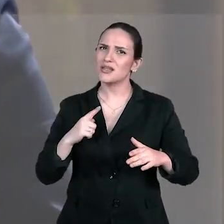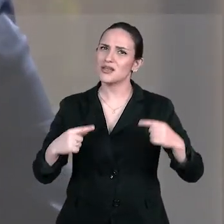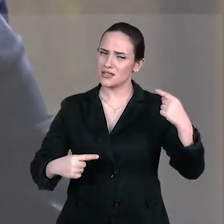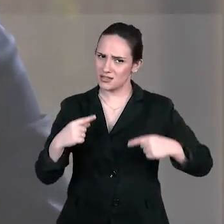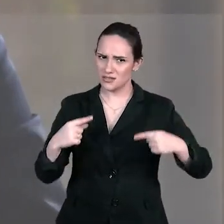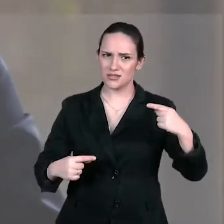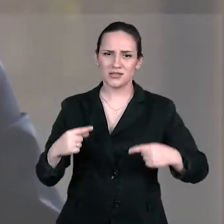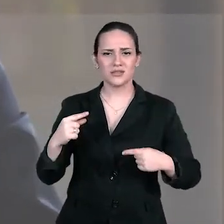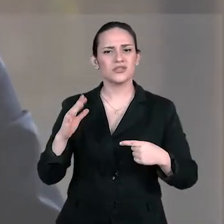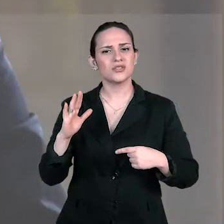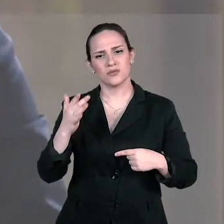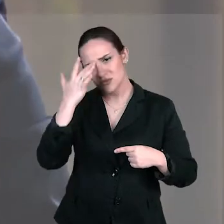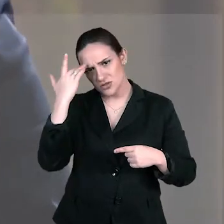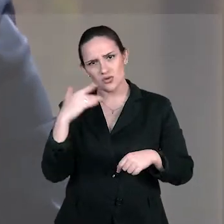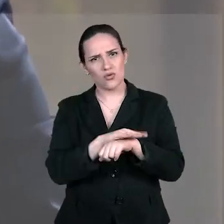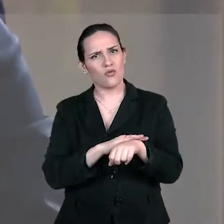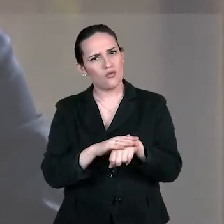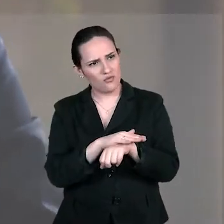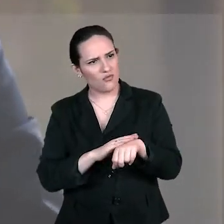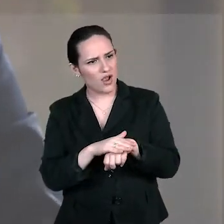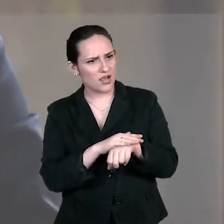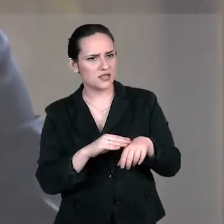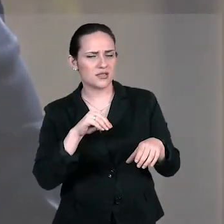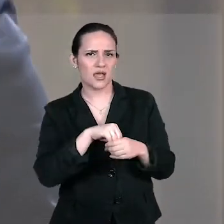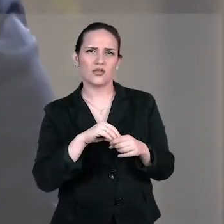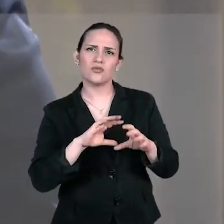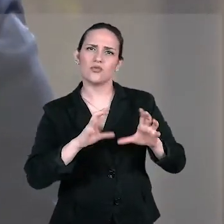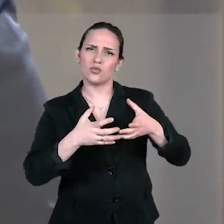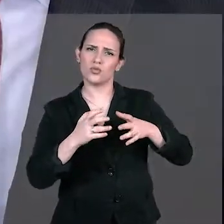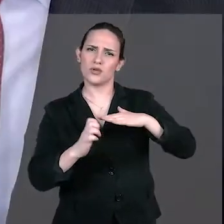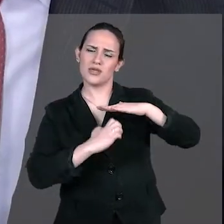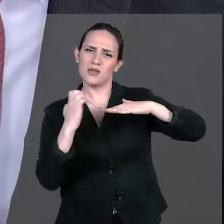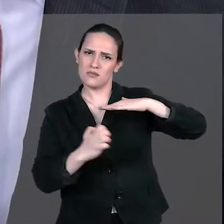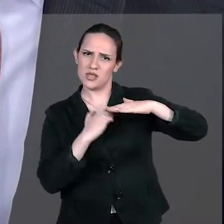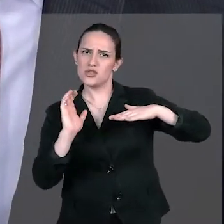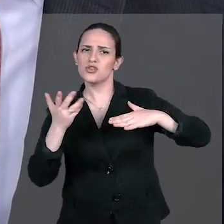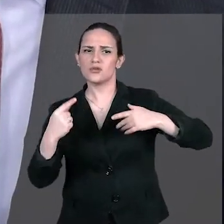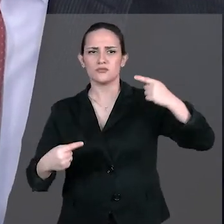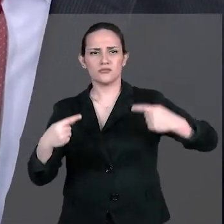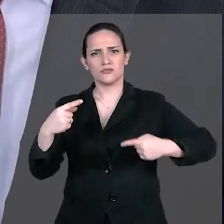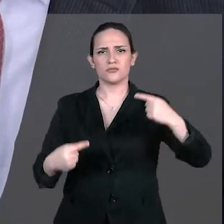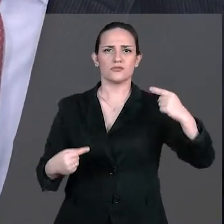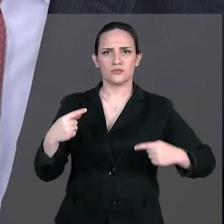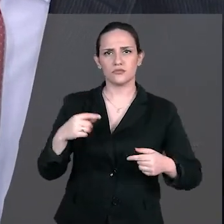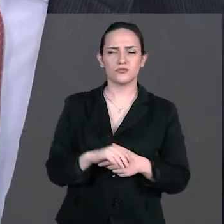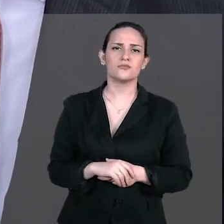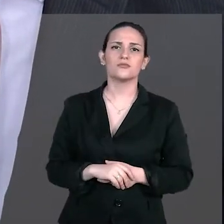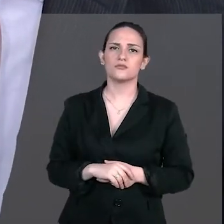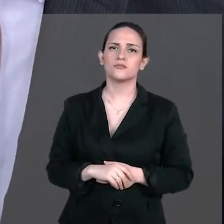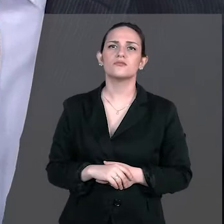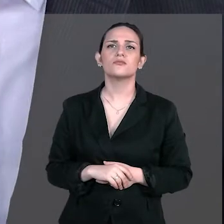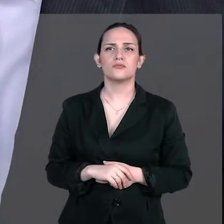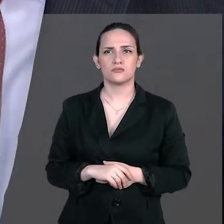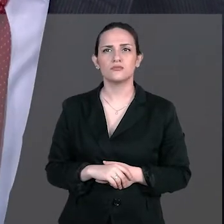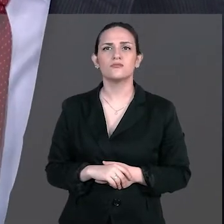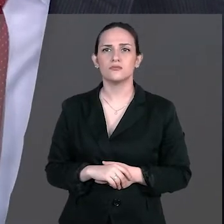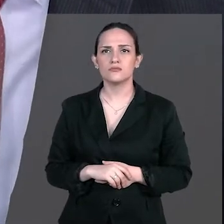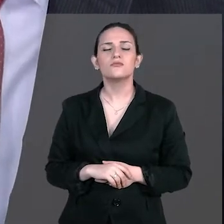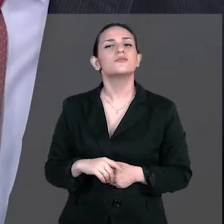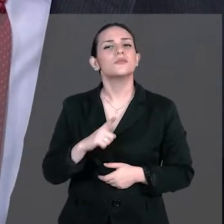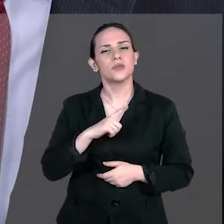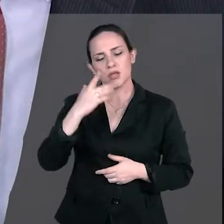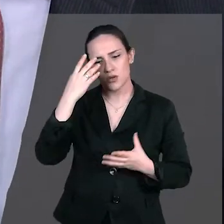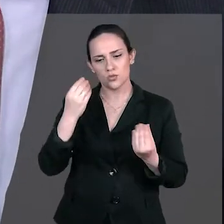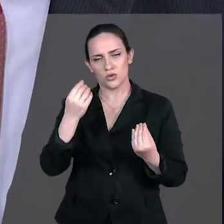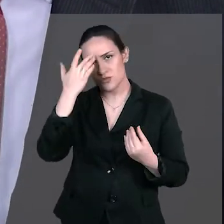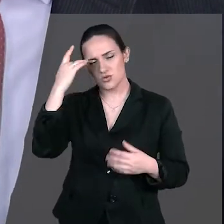Ela já está sendo debatida, inclusive, em rodas de conversas informais nas empresas. É algo que toca a todos, não só os empresários. Tem tirado o sono de muito contador. De muita